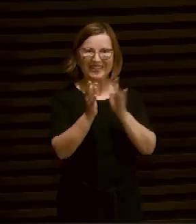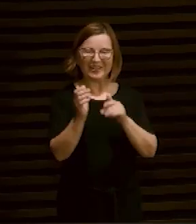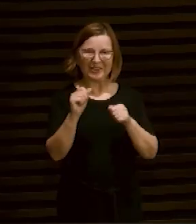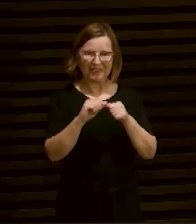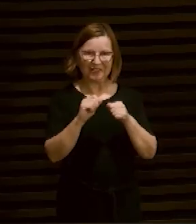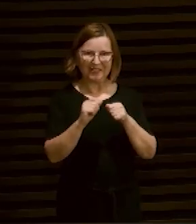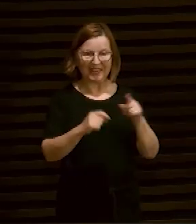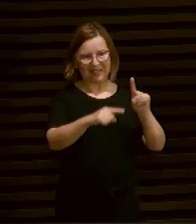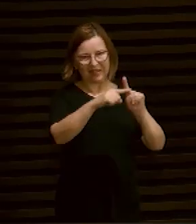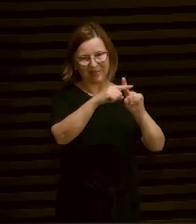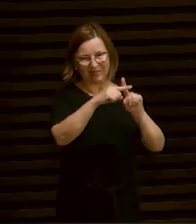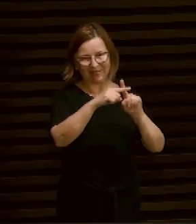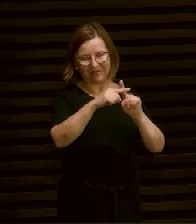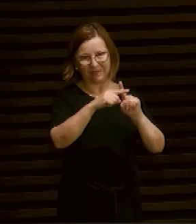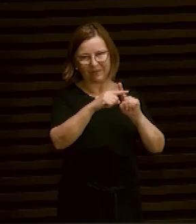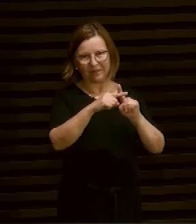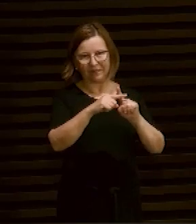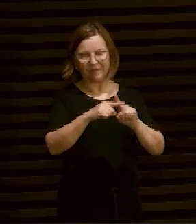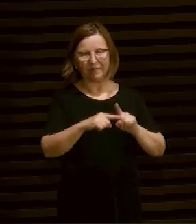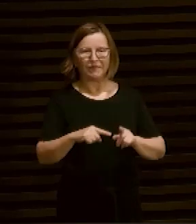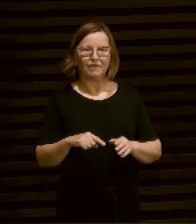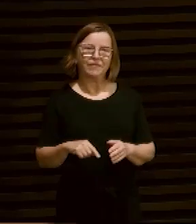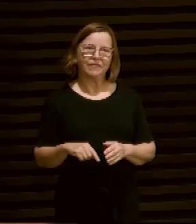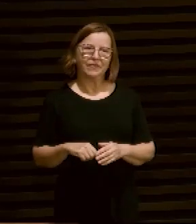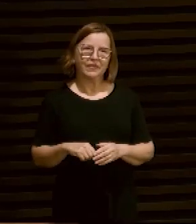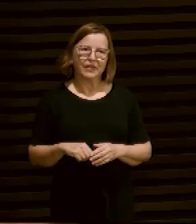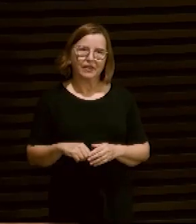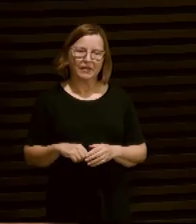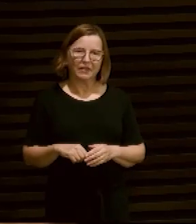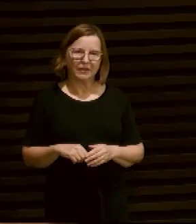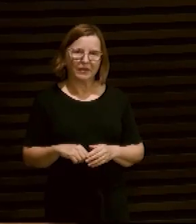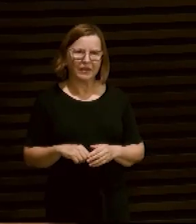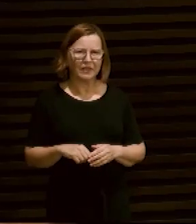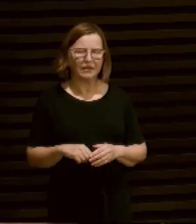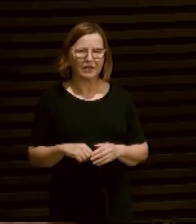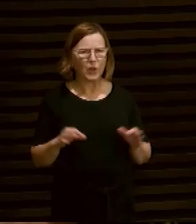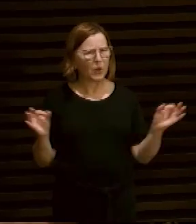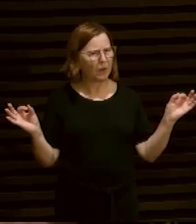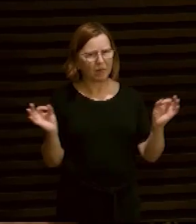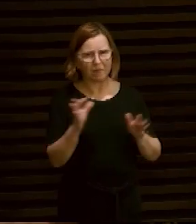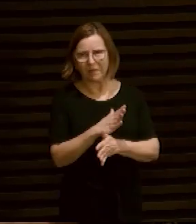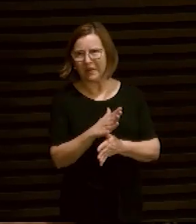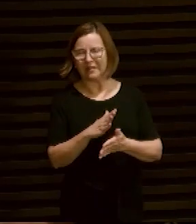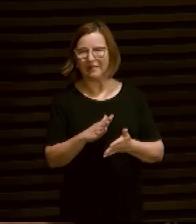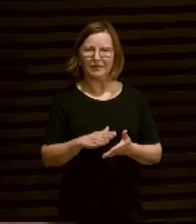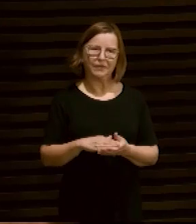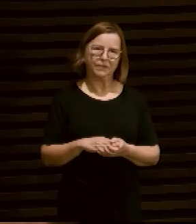sem remendo, sem costura, igual a sua